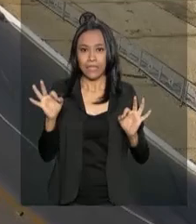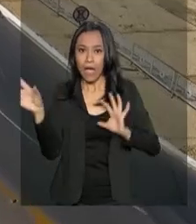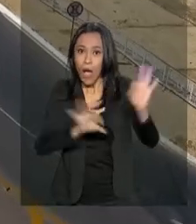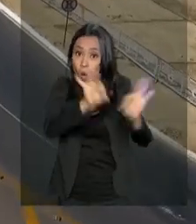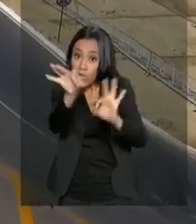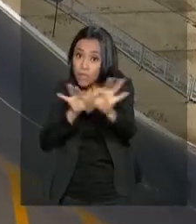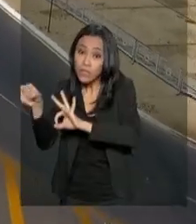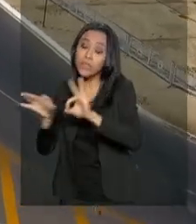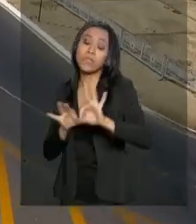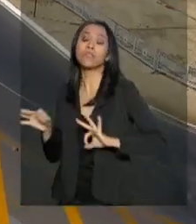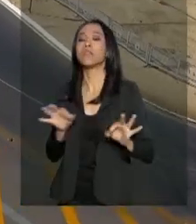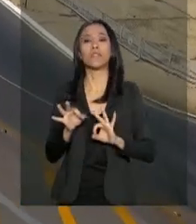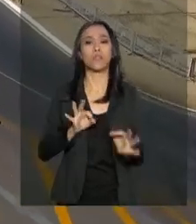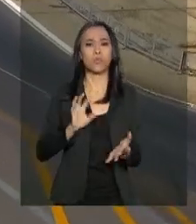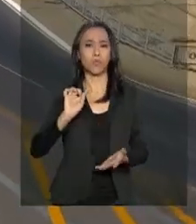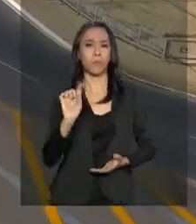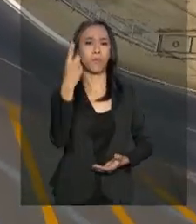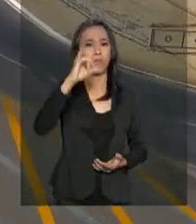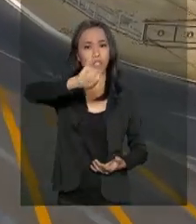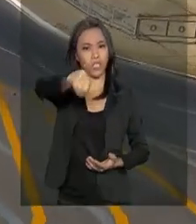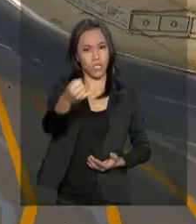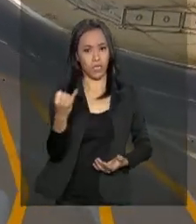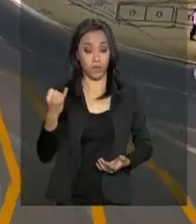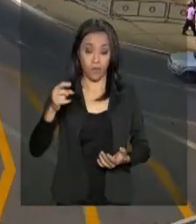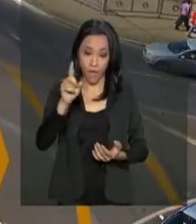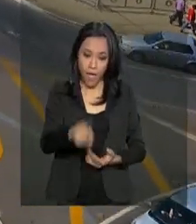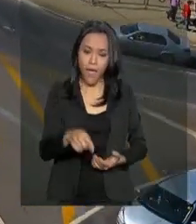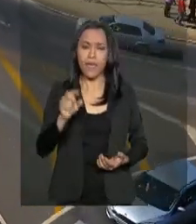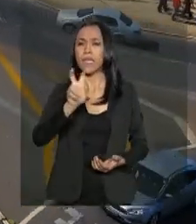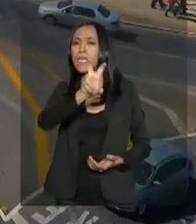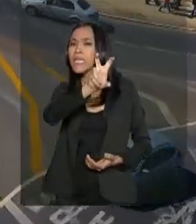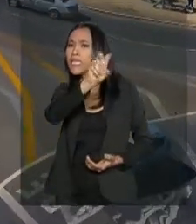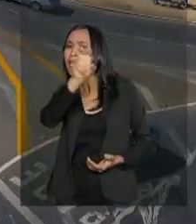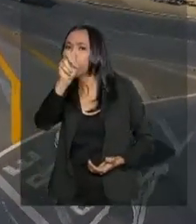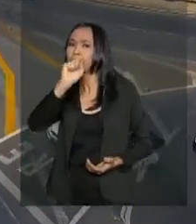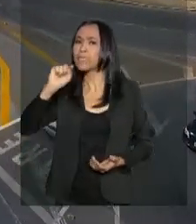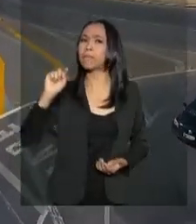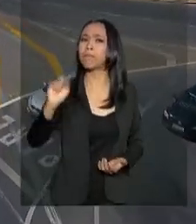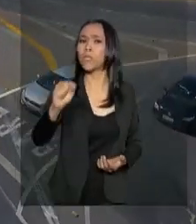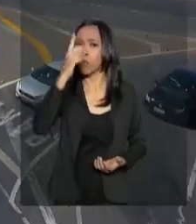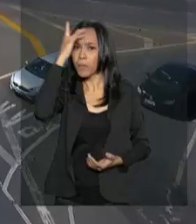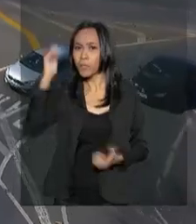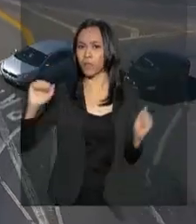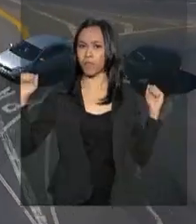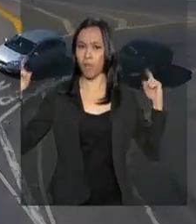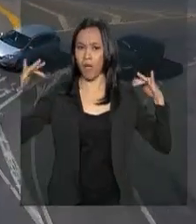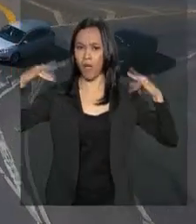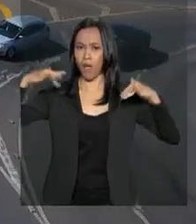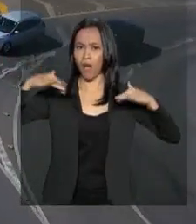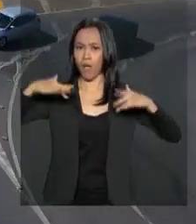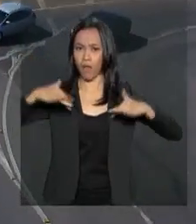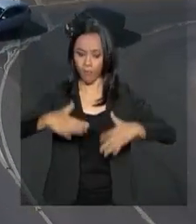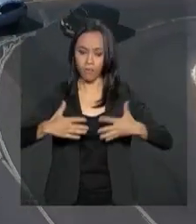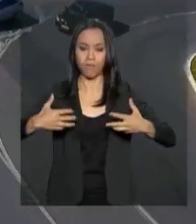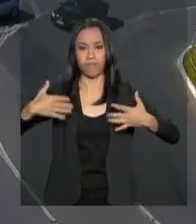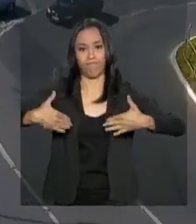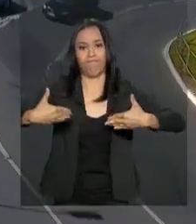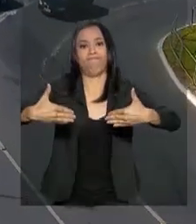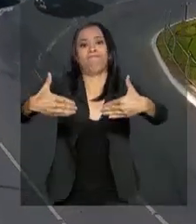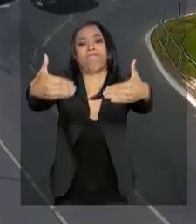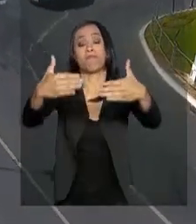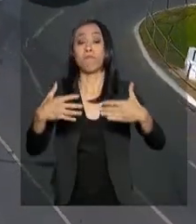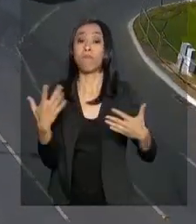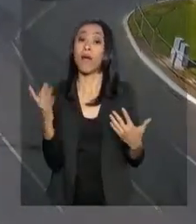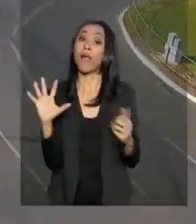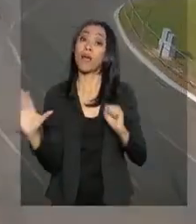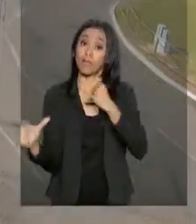emocionaram no dia 1º de janeiro é reunir até 500 mil pessoas na esplanada dos ministérios para garantir a